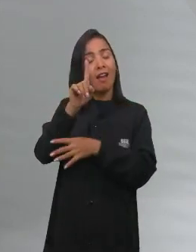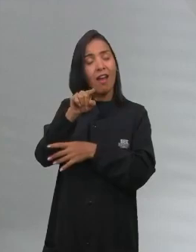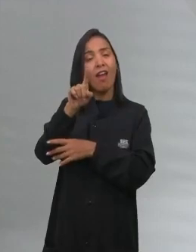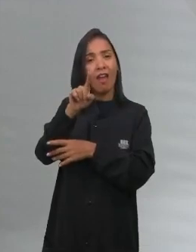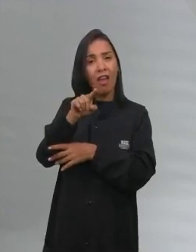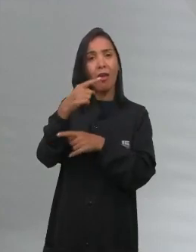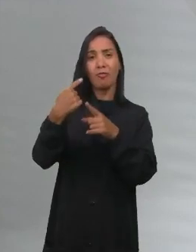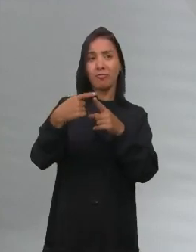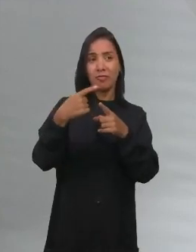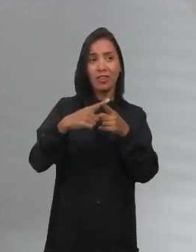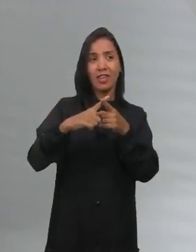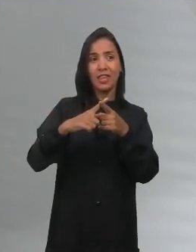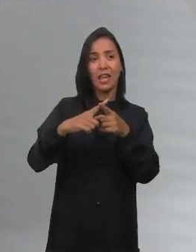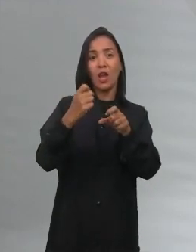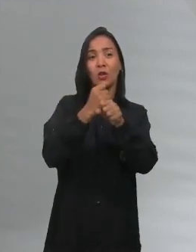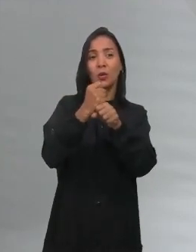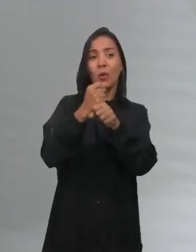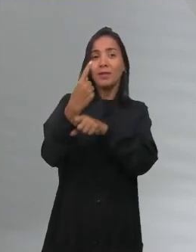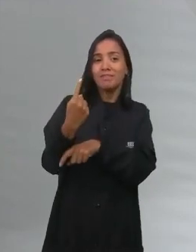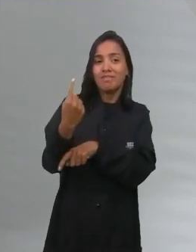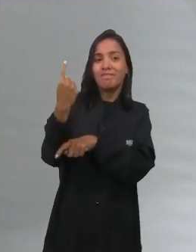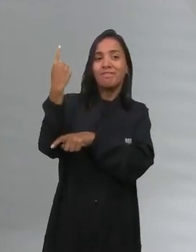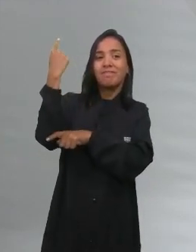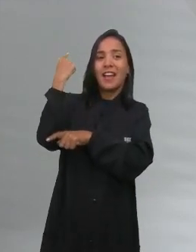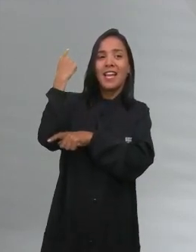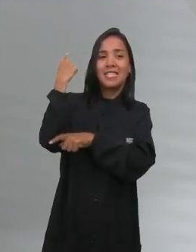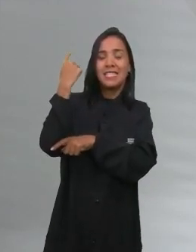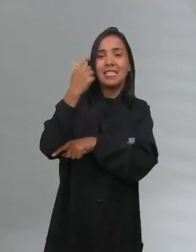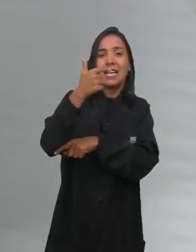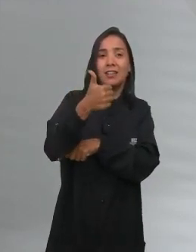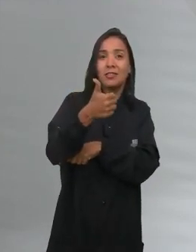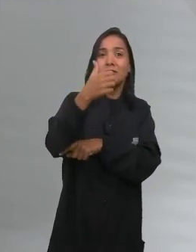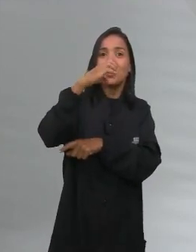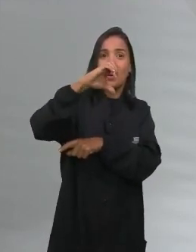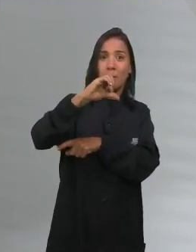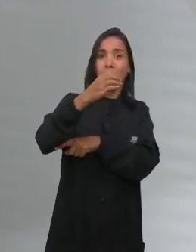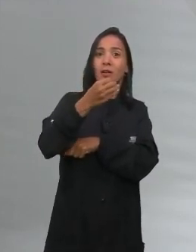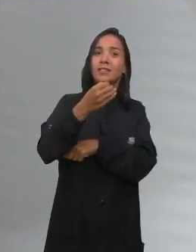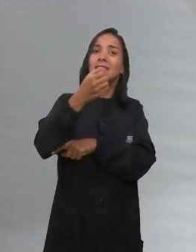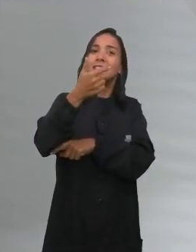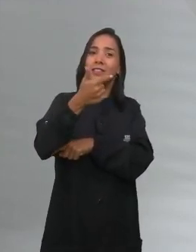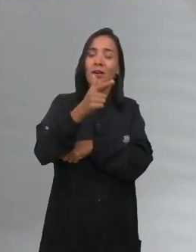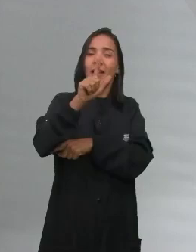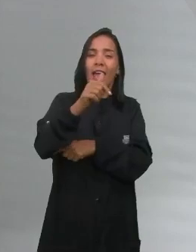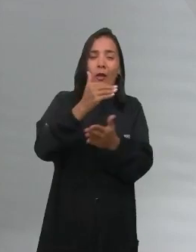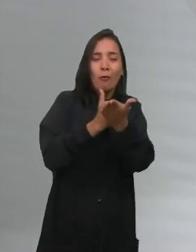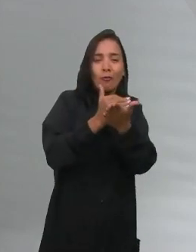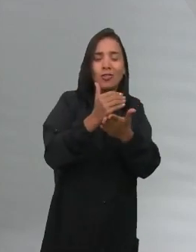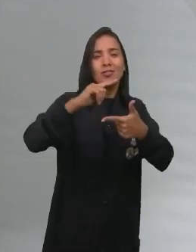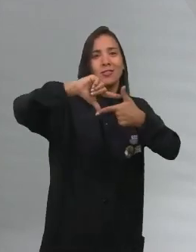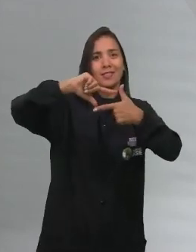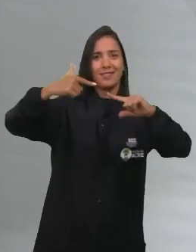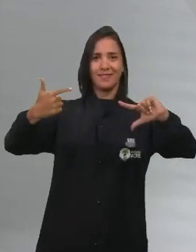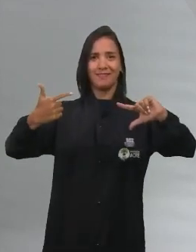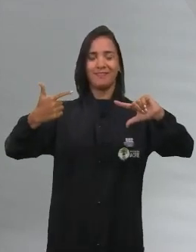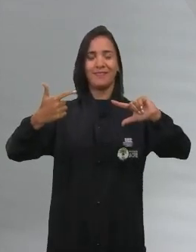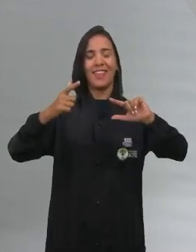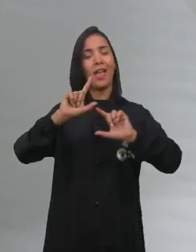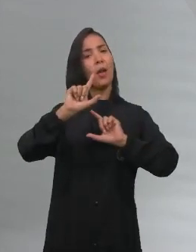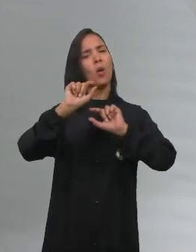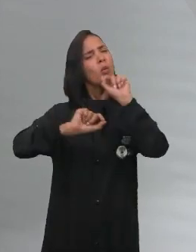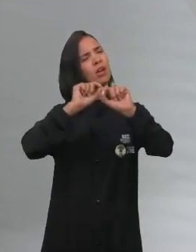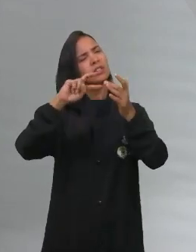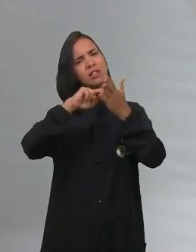em 1902, pessoal? O pré-modernismo. O que é o pré-modernismo? É quando eu tenho